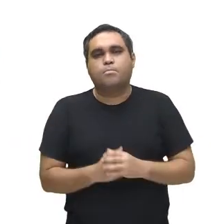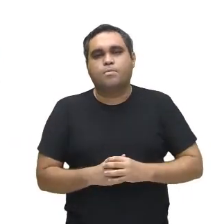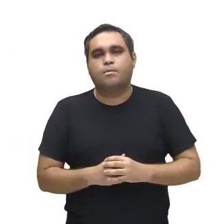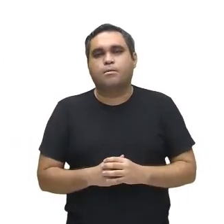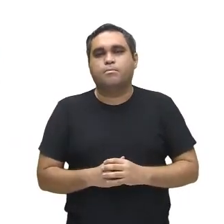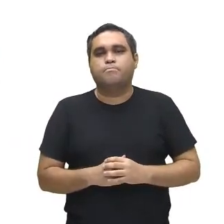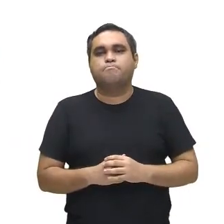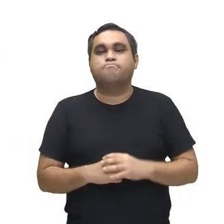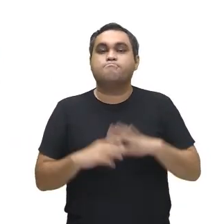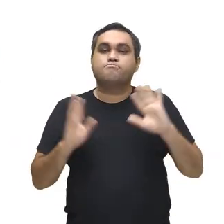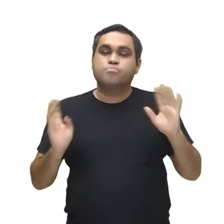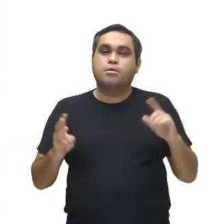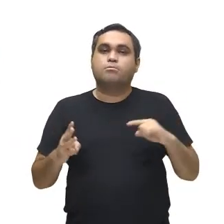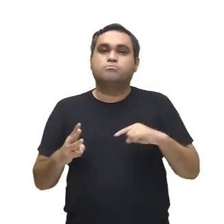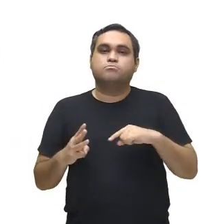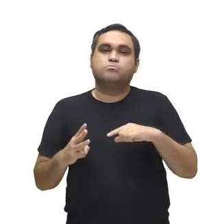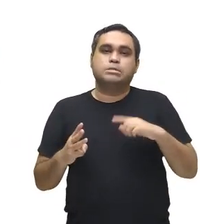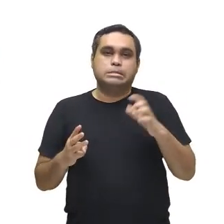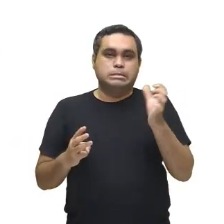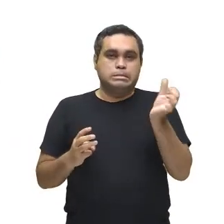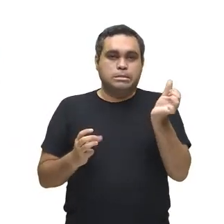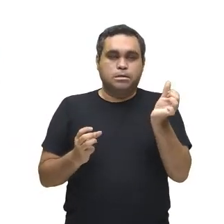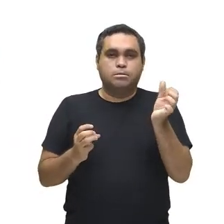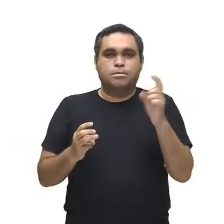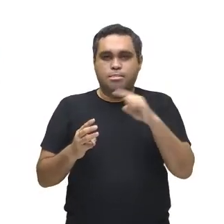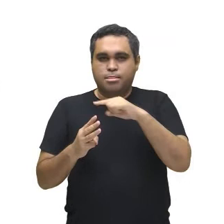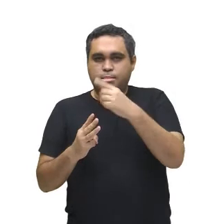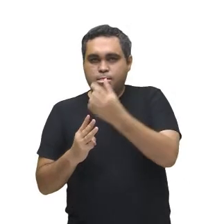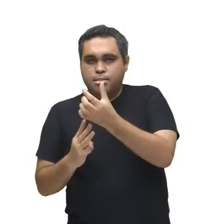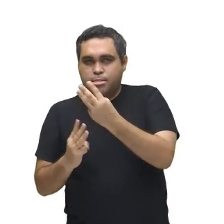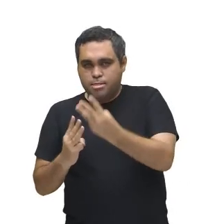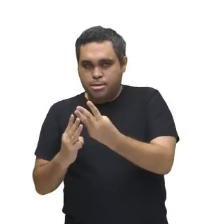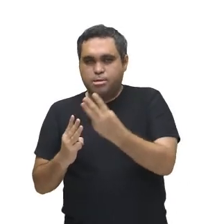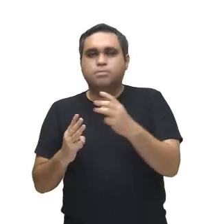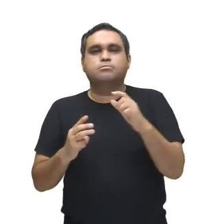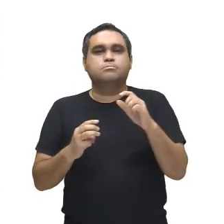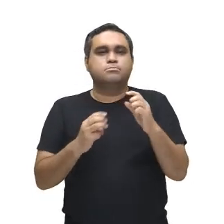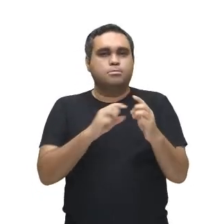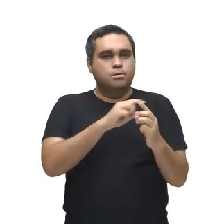Formada inicialmente por 6 países, qual dessas alternativas